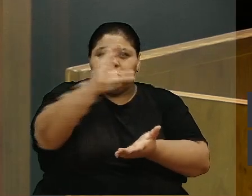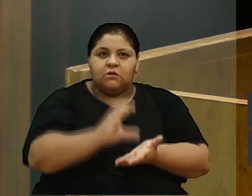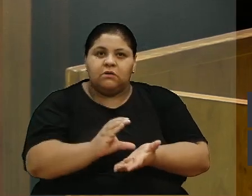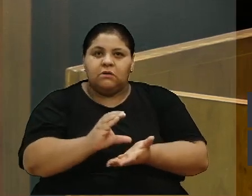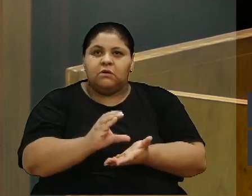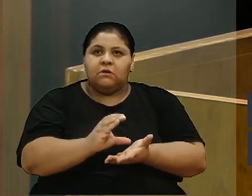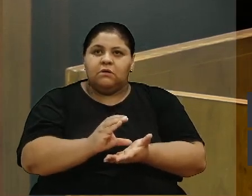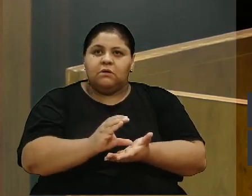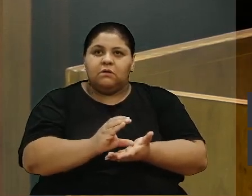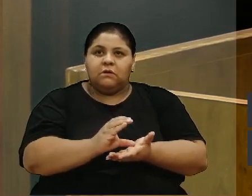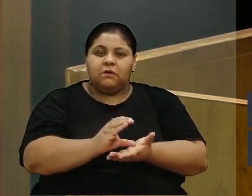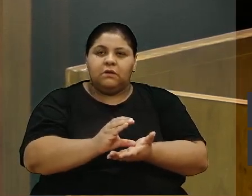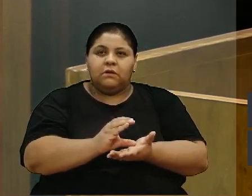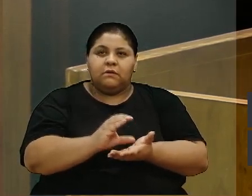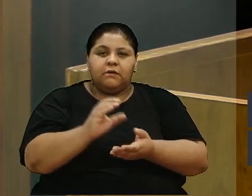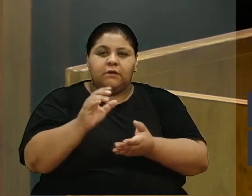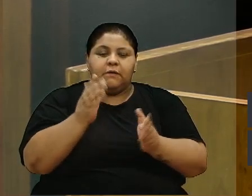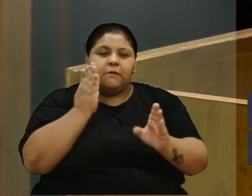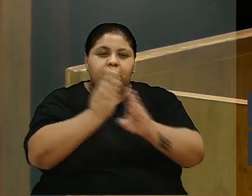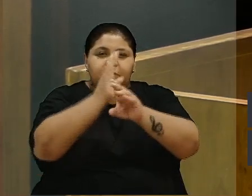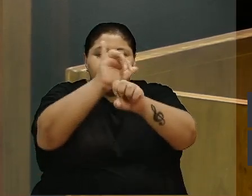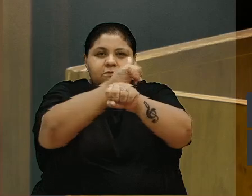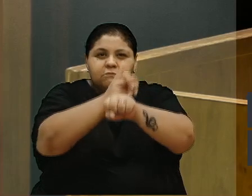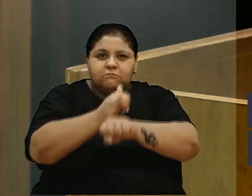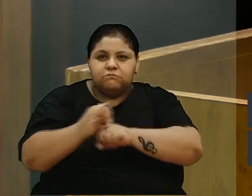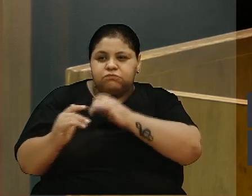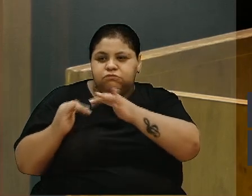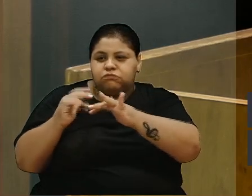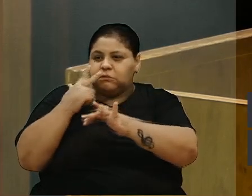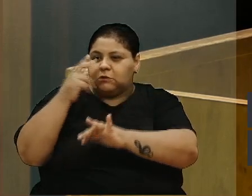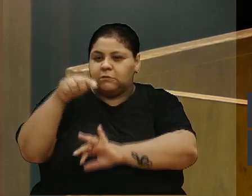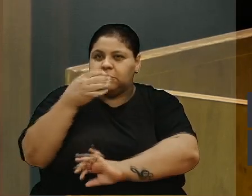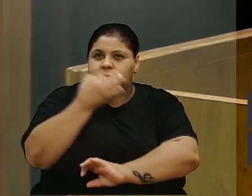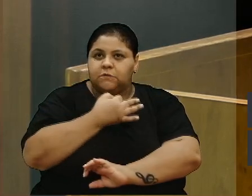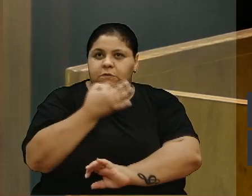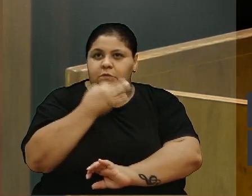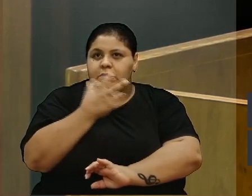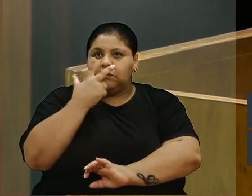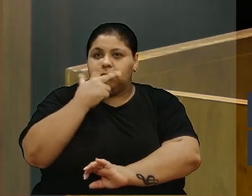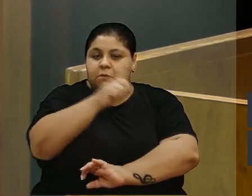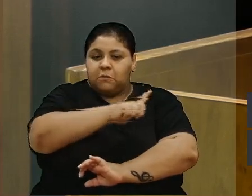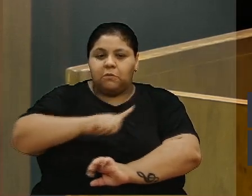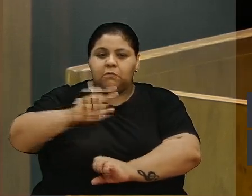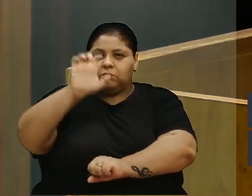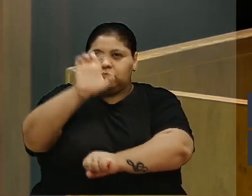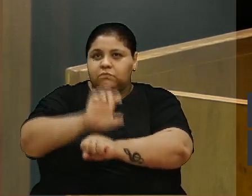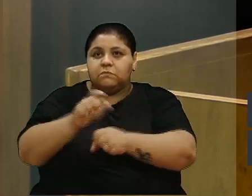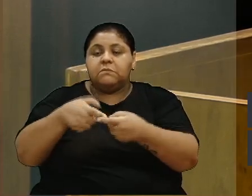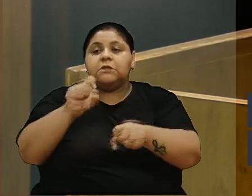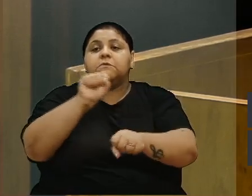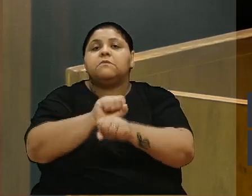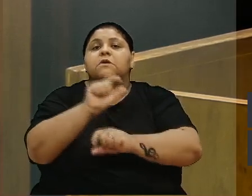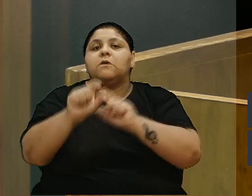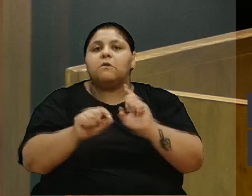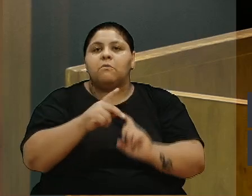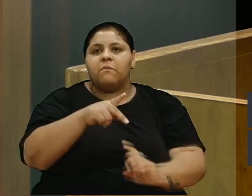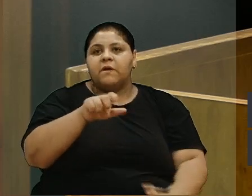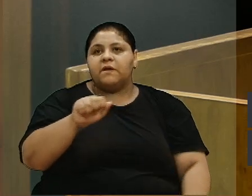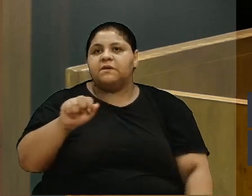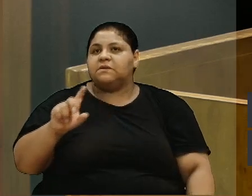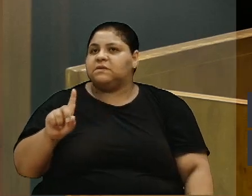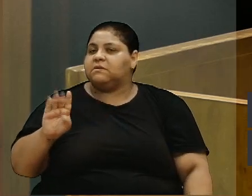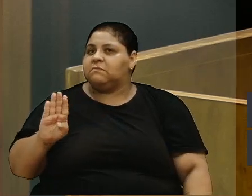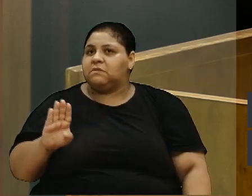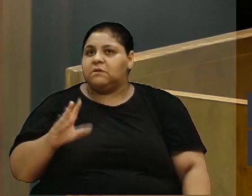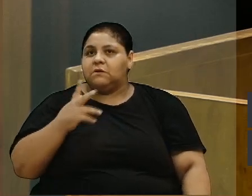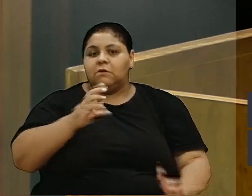fazer essas armadilhas em vias de grande fluxo, como é aqui em Caxias do Sul e como é no governo do Estado. Mas esperar o quê? PSDB, os dois são do mesmo partido,